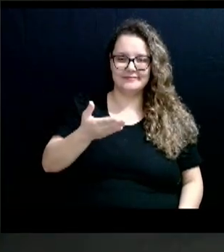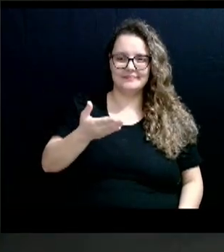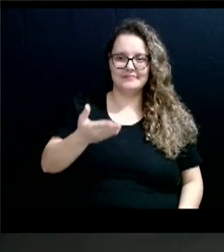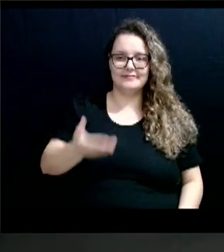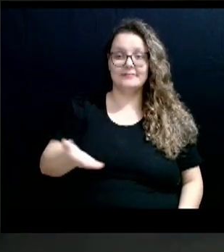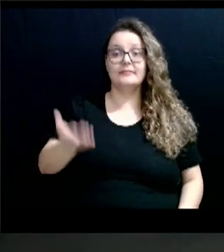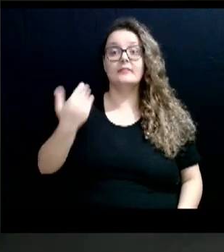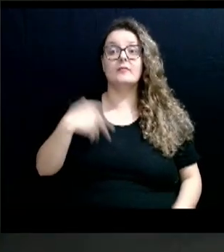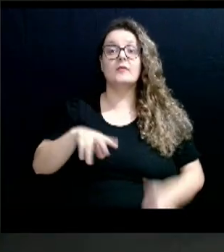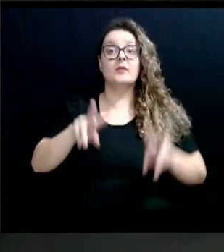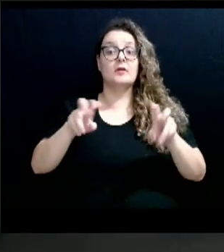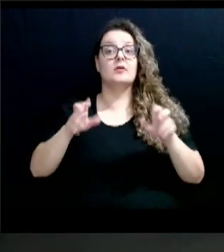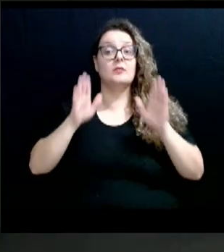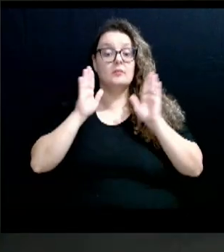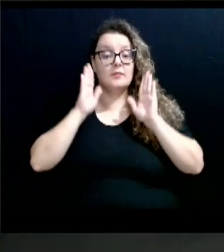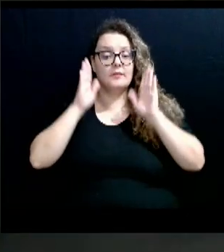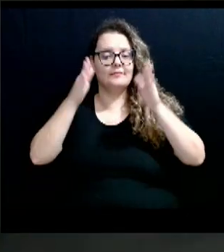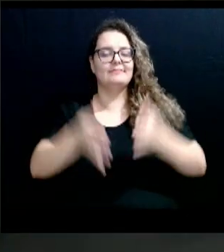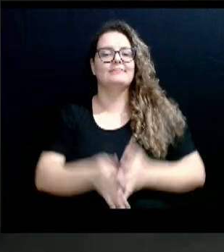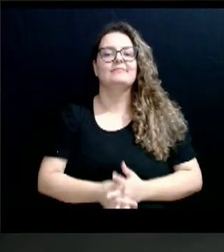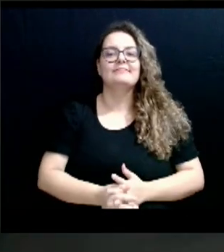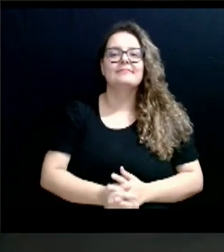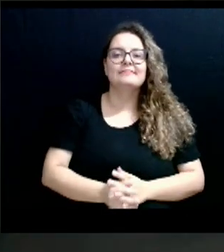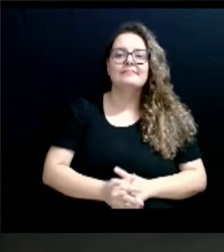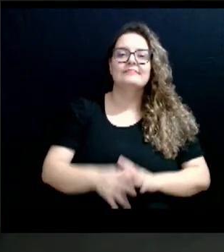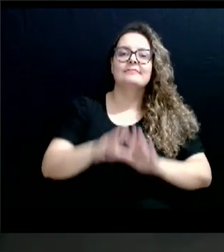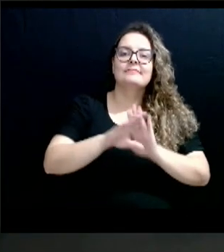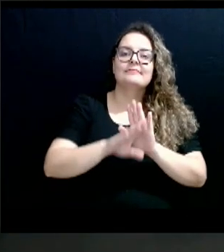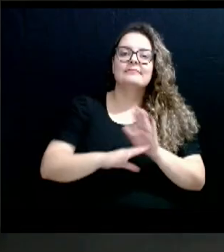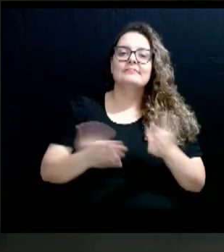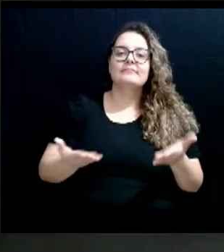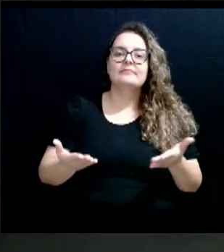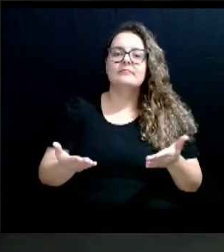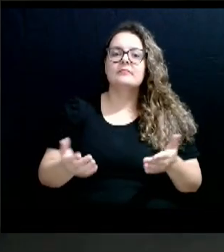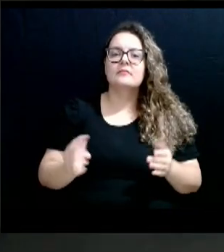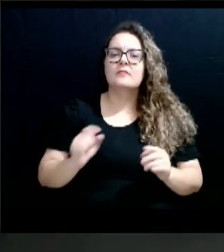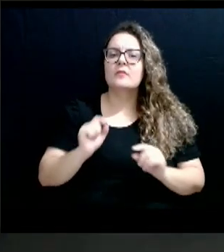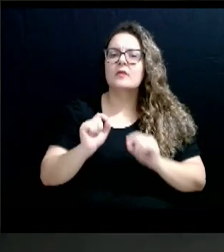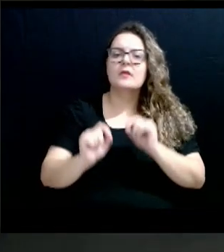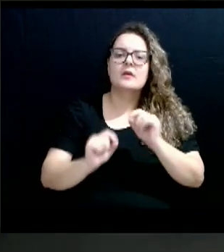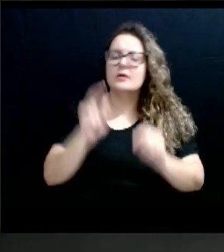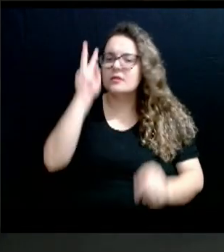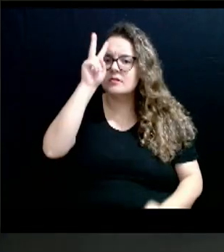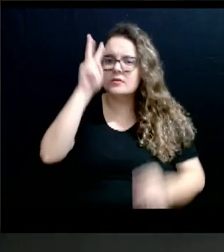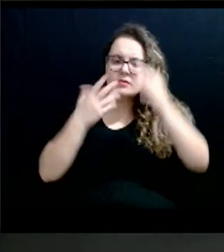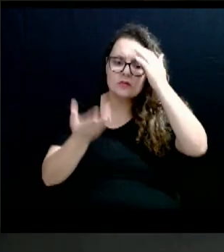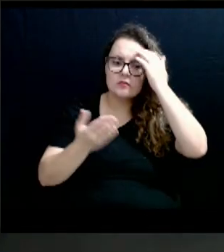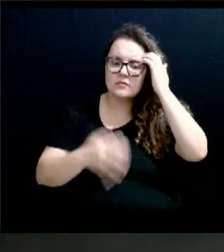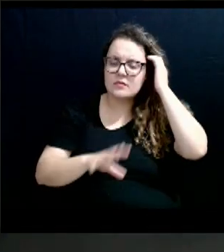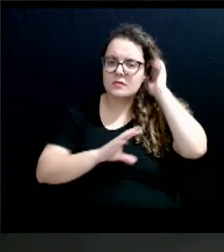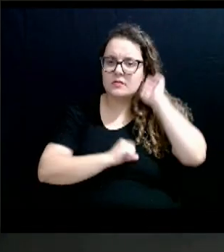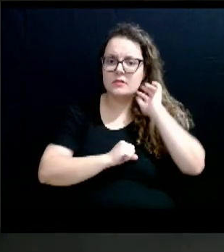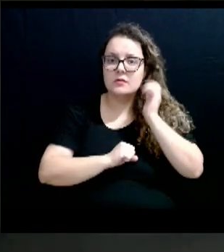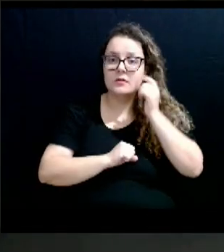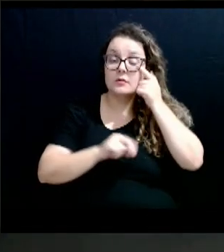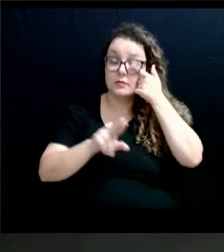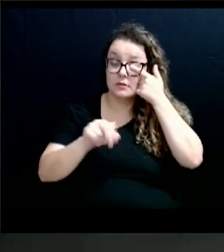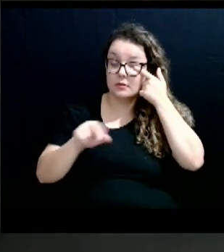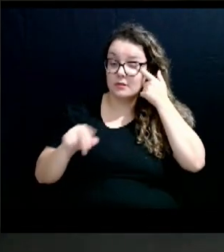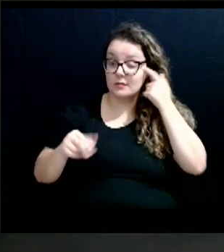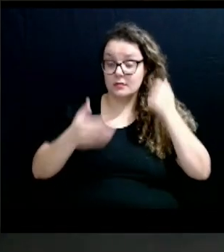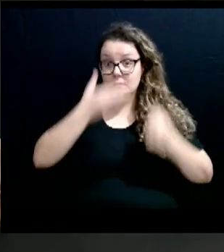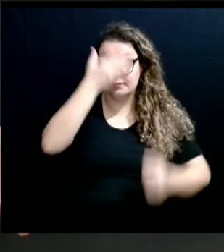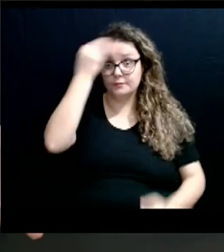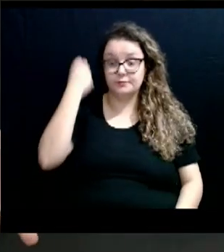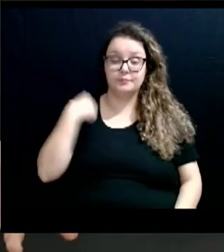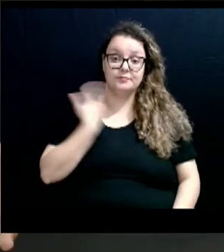central, né? O programa de hoje fala sobre que histórias você gostaria que nunca fossem esquecidas. Então a gente dá as